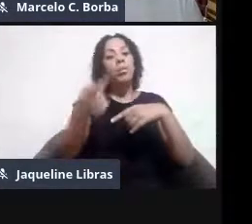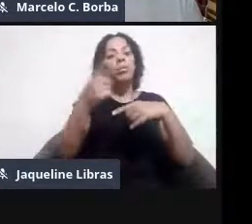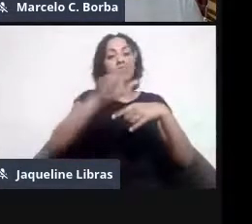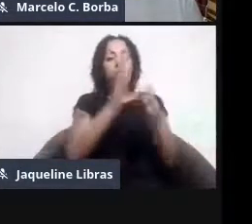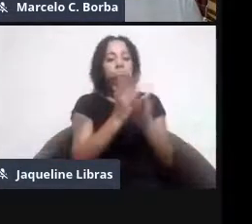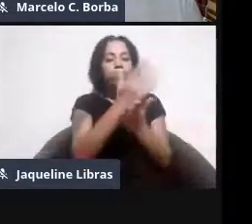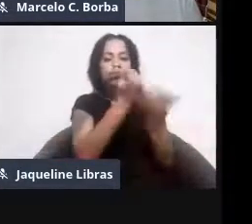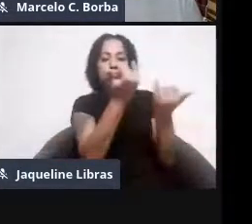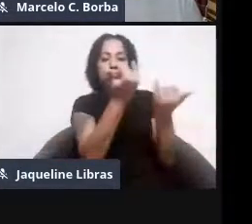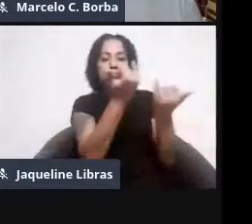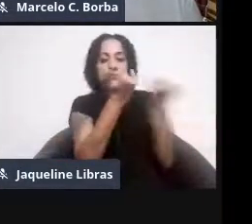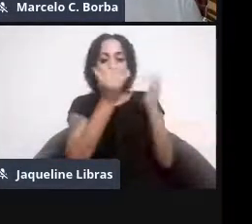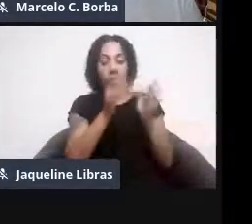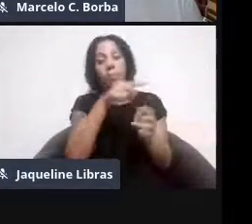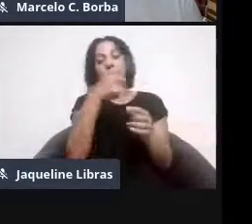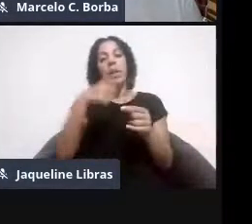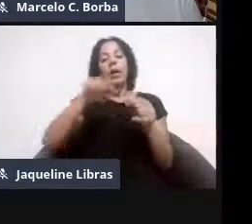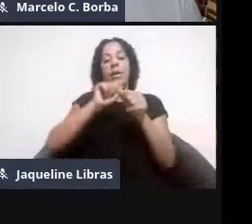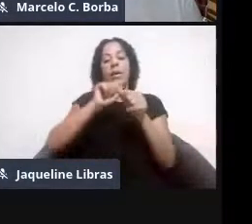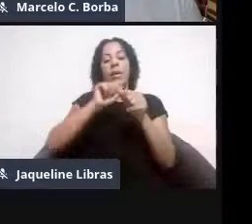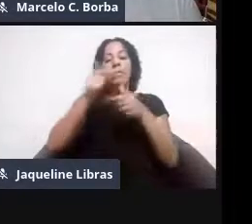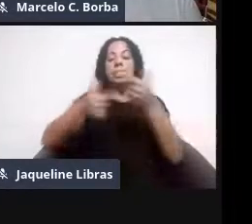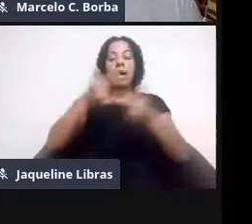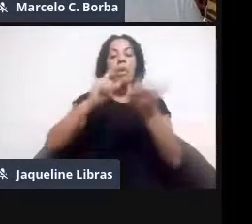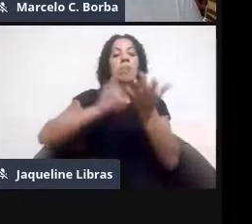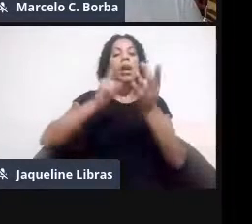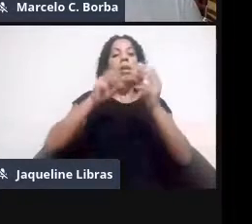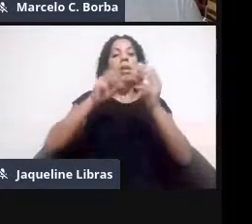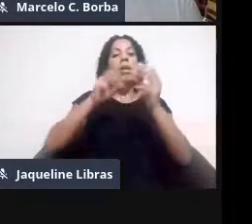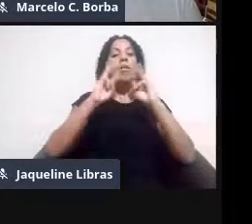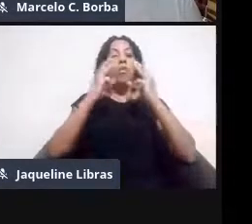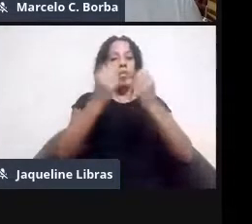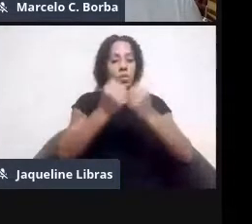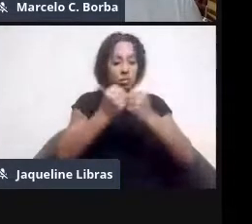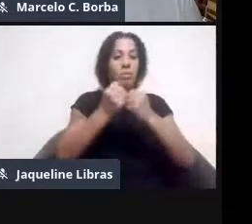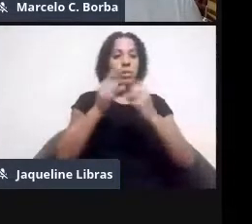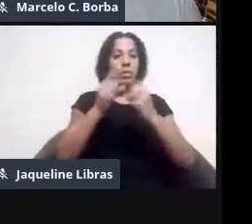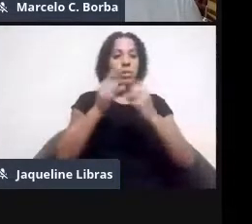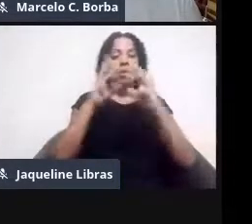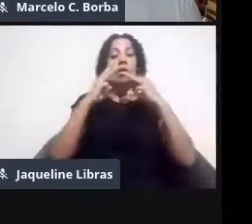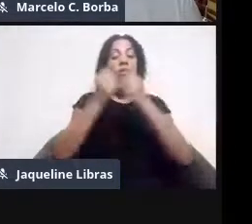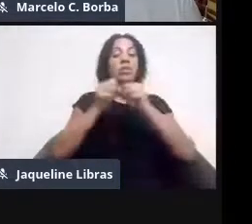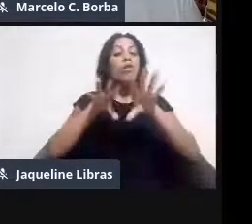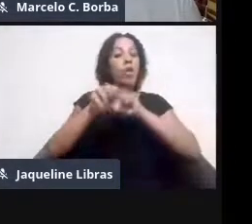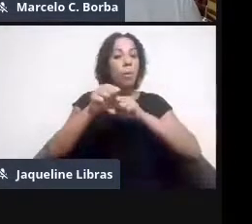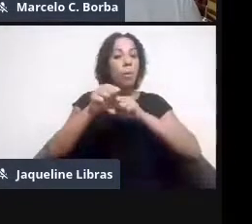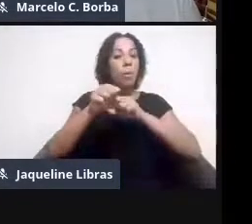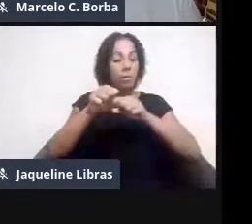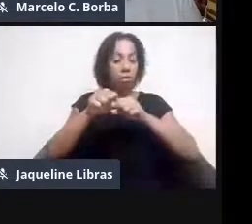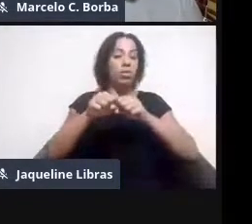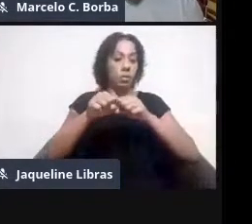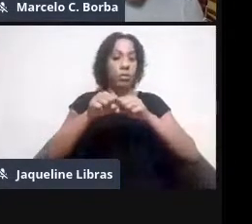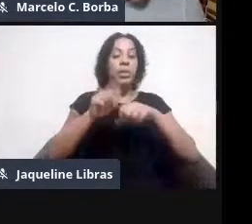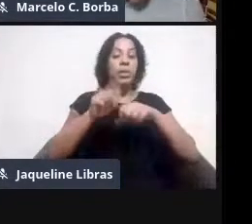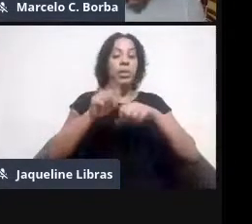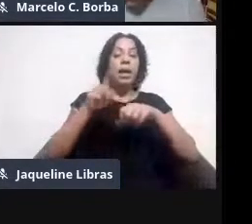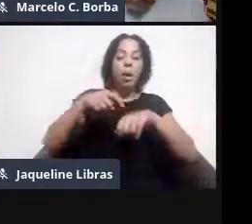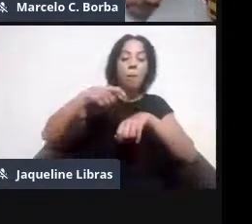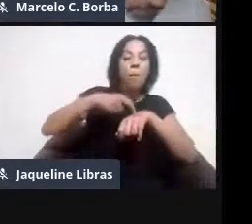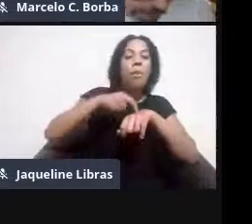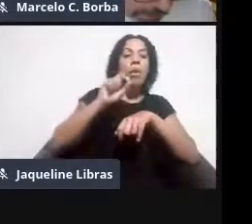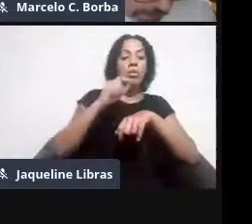nós trabalhamos com um conjunto de workshops, que nós chamamos de workshops formativos, ou seja, são momentos onde